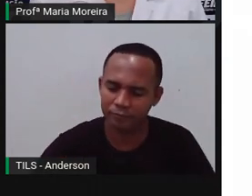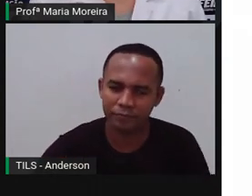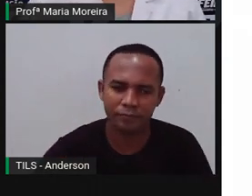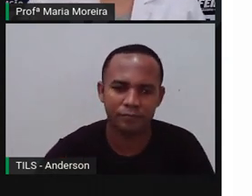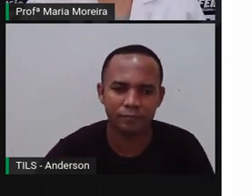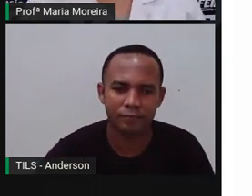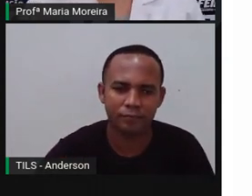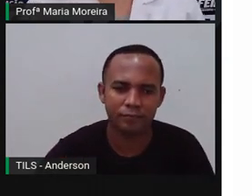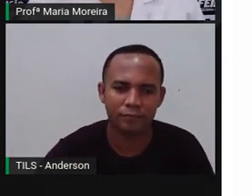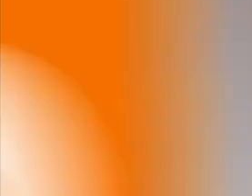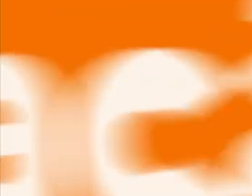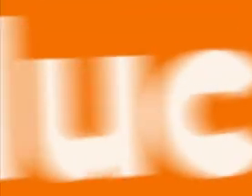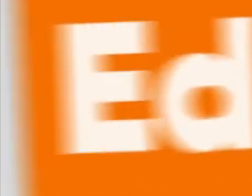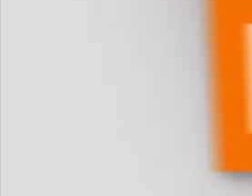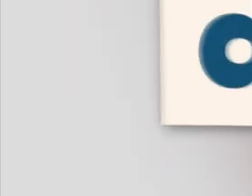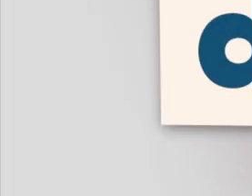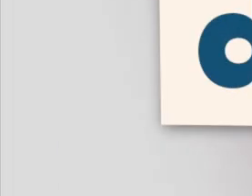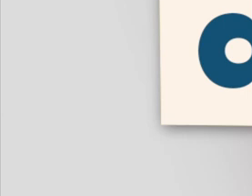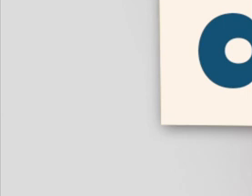Um beijo para vocês.